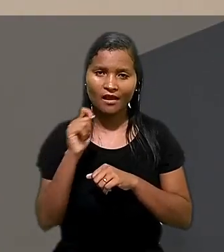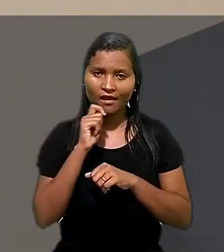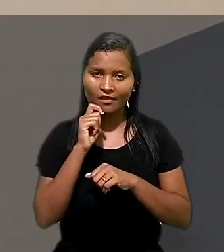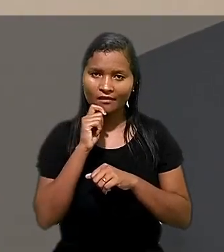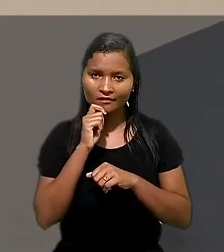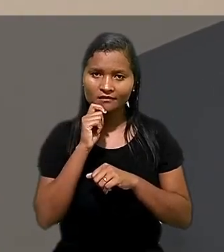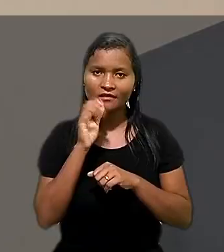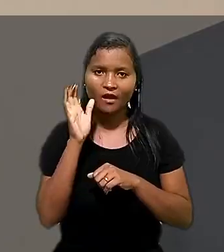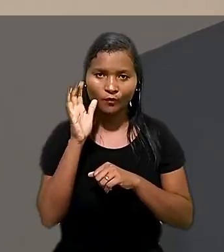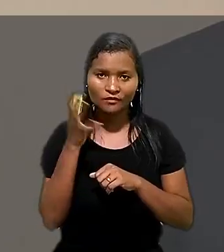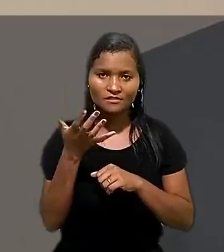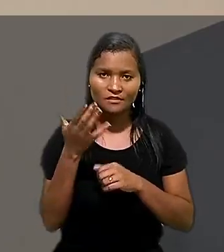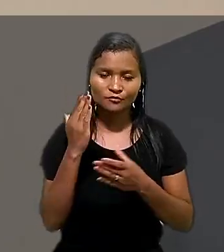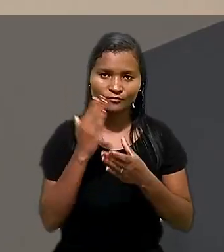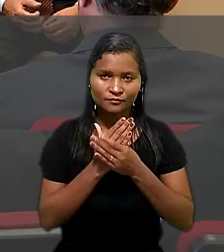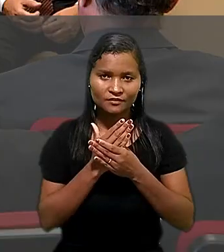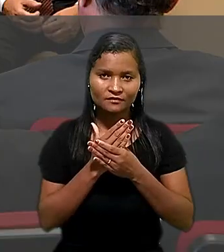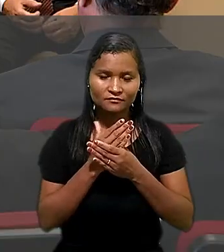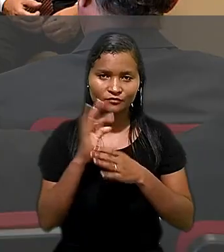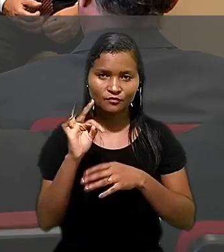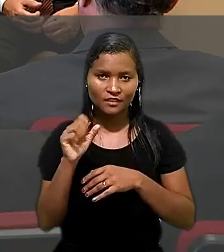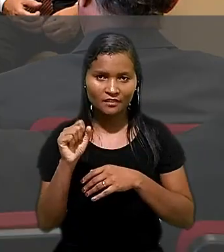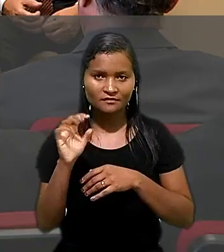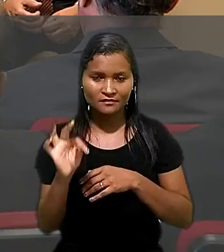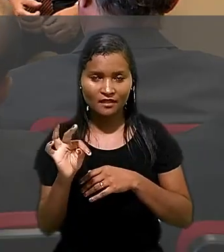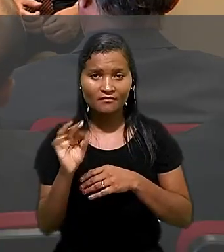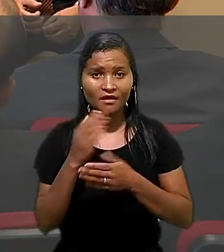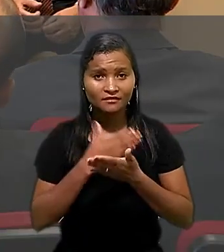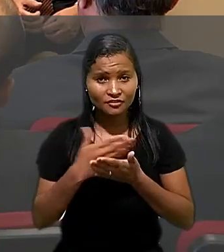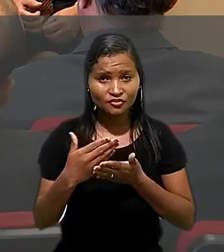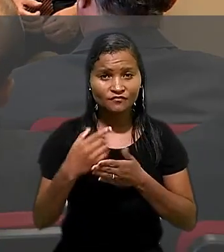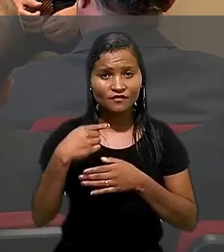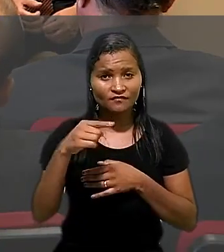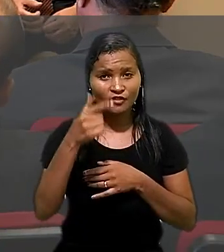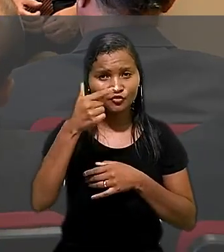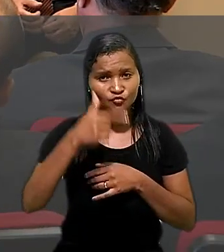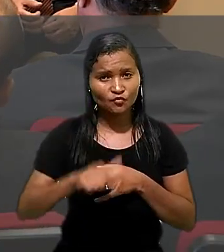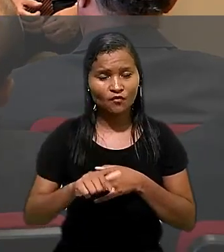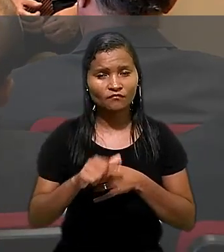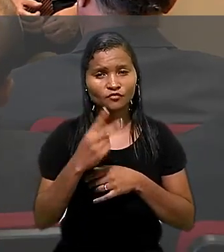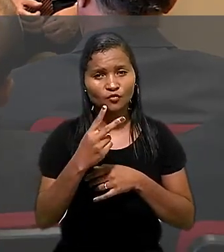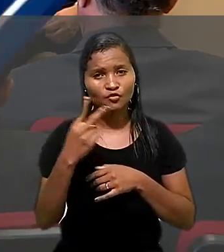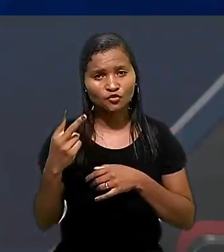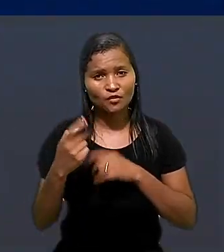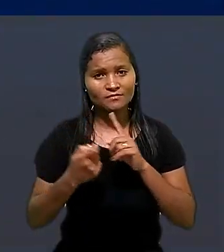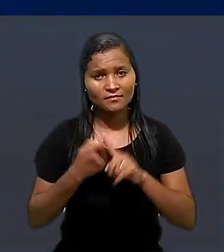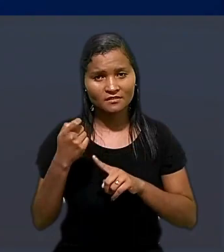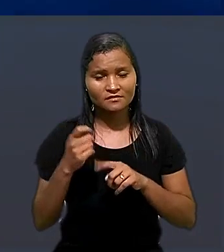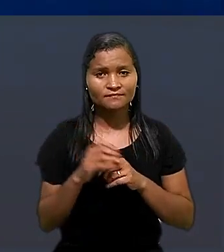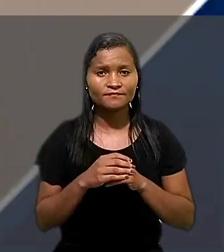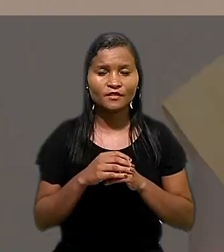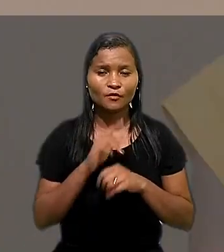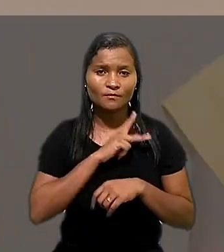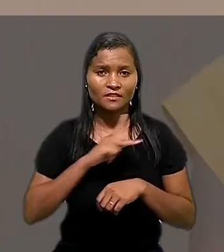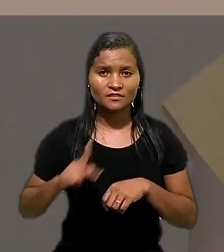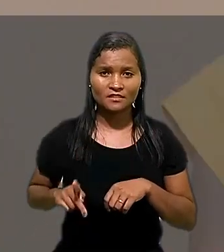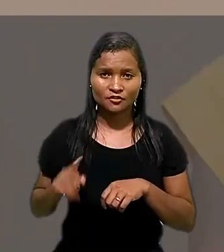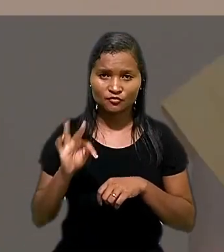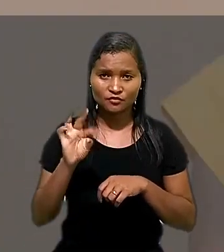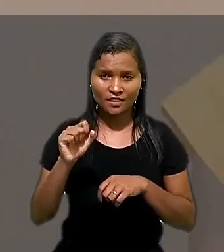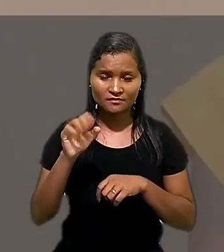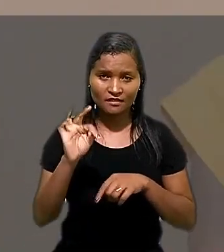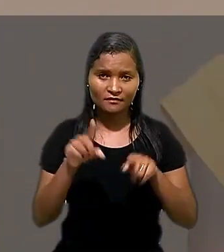estão em tramitação no TST. A iniciativa vai se repetir a cada bimestre. O presidente